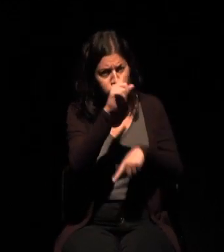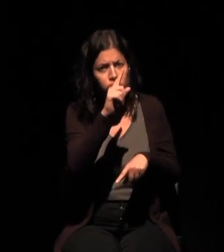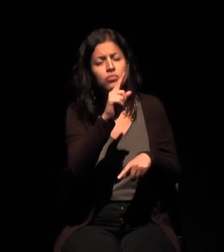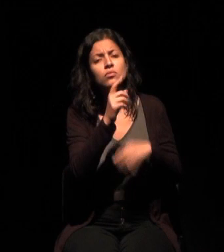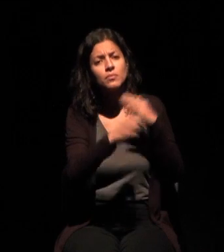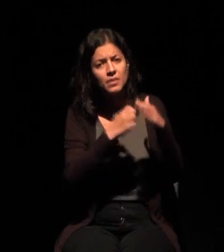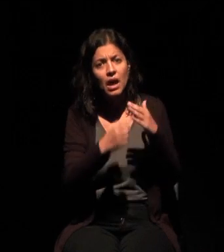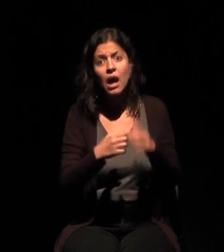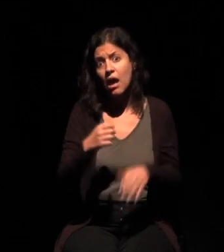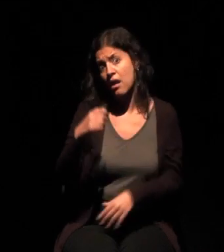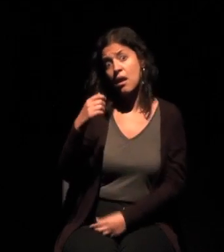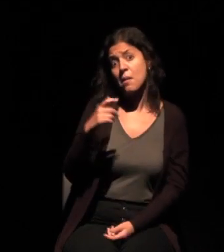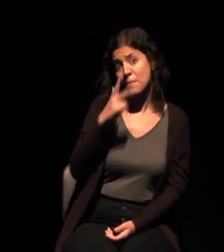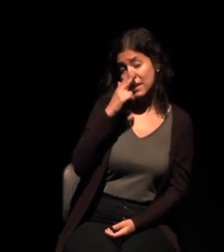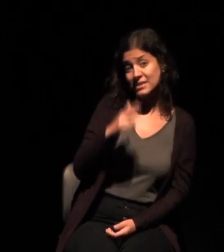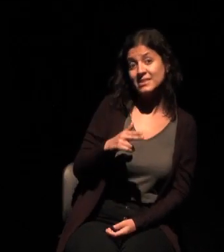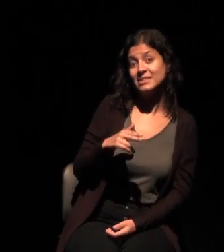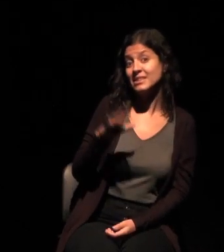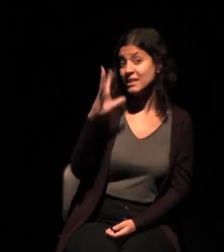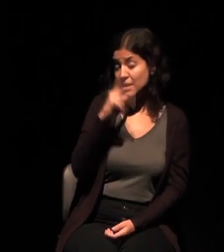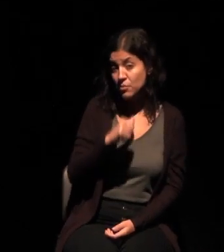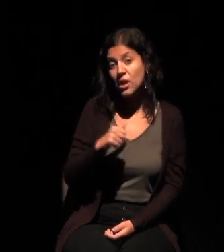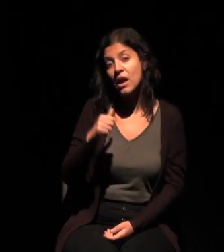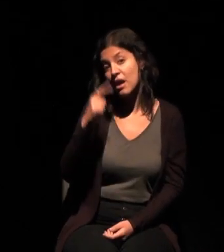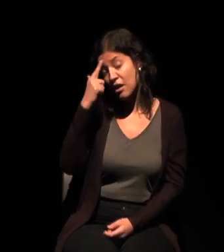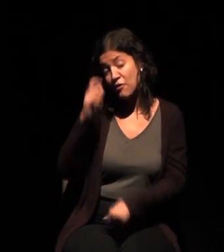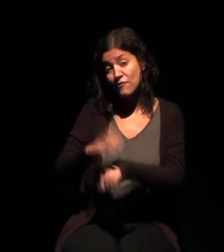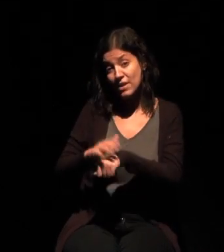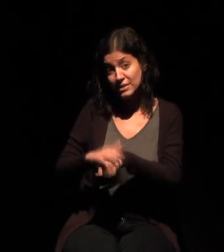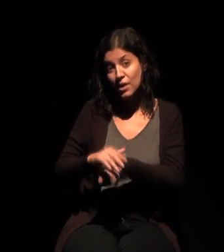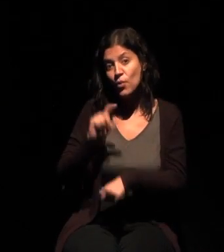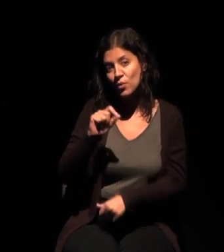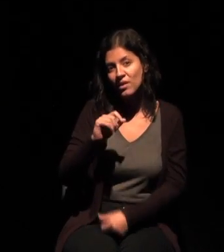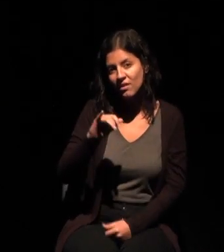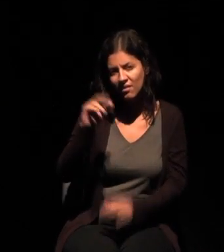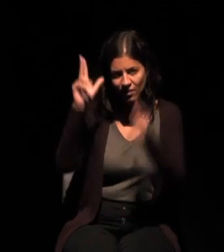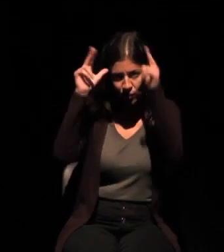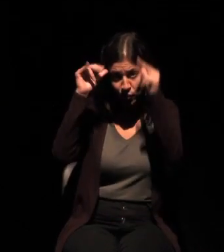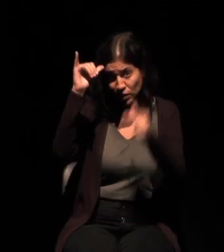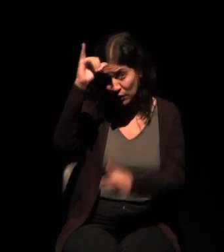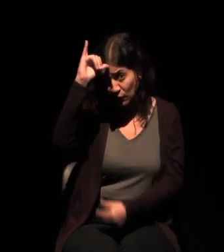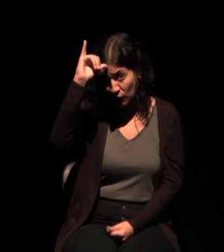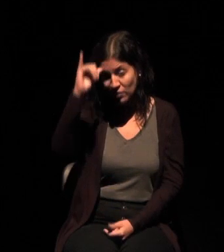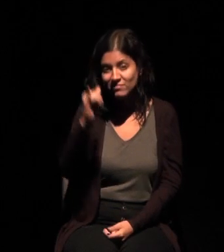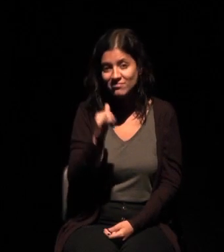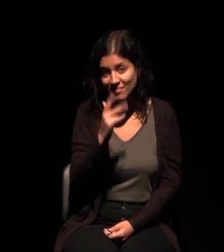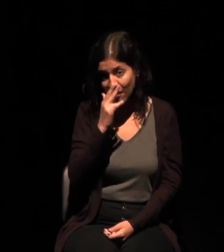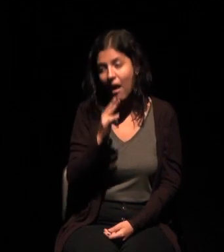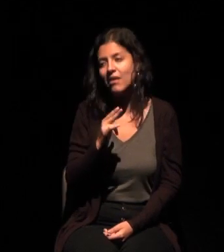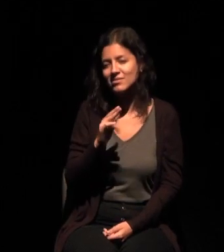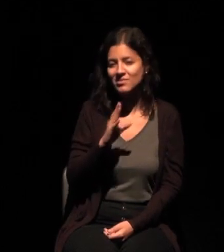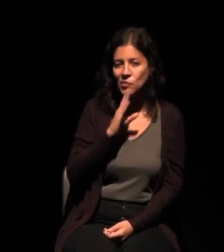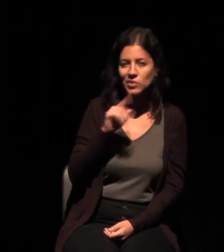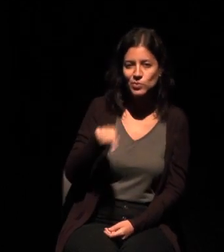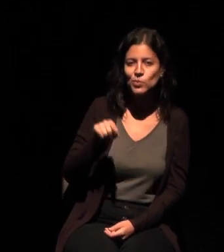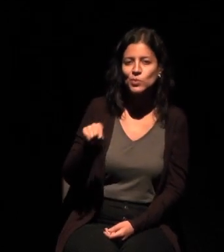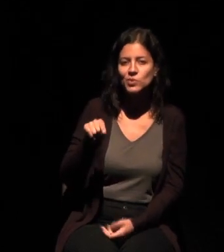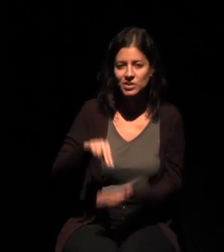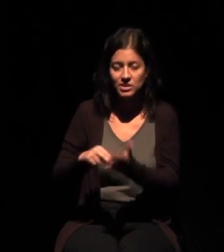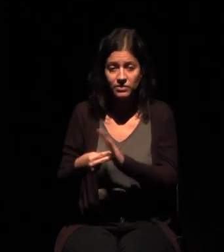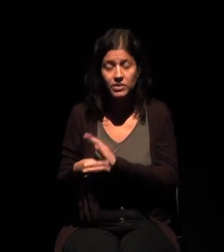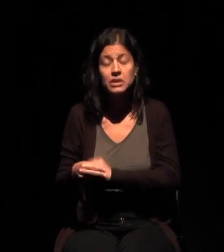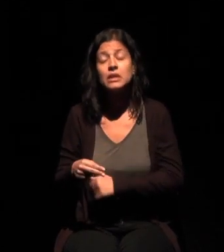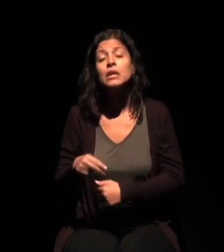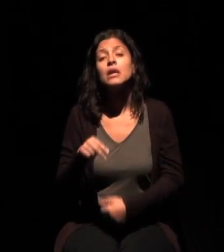unicórnios que o mesmo tempo percebeu que era unicordis chance aqui mas na verdade é que nós percebemos rapidamente